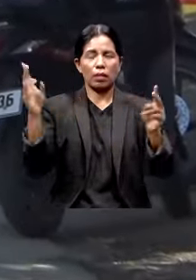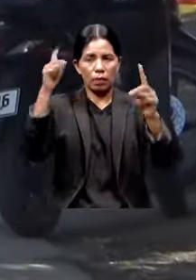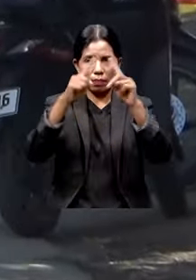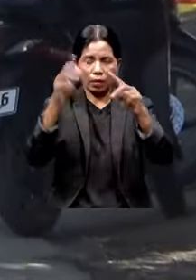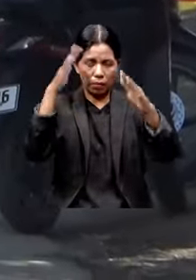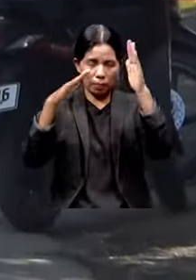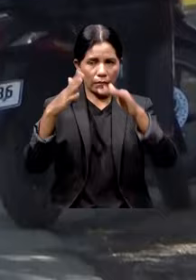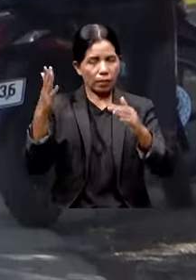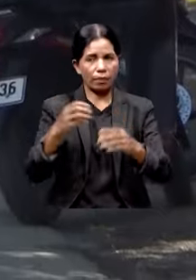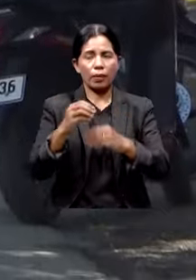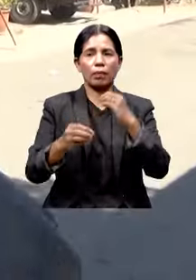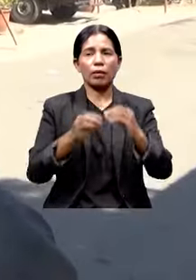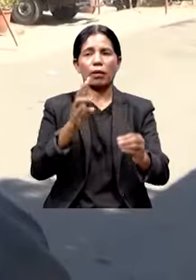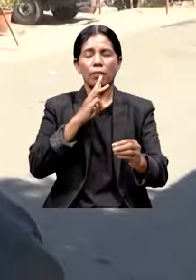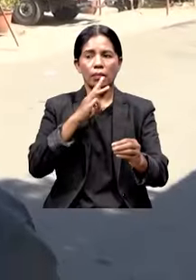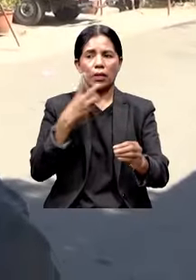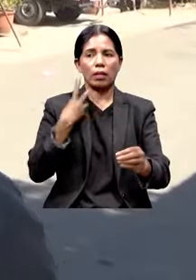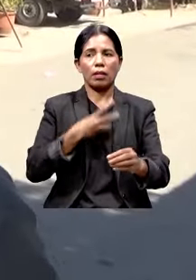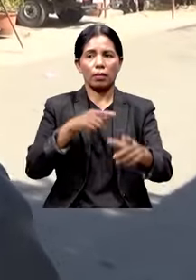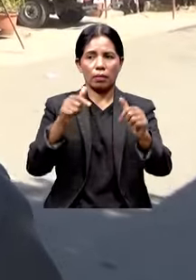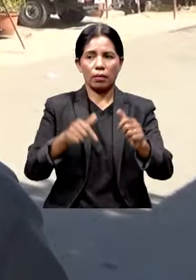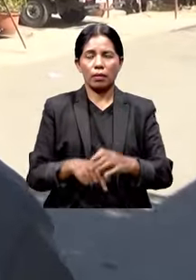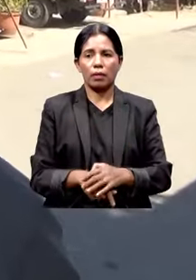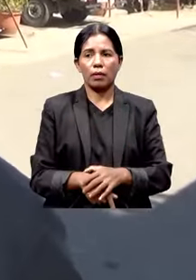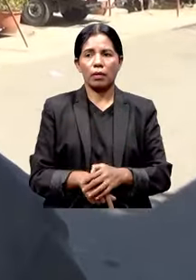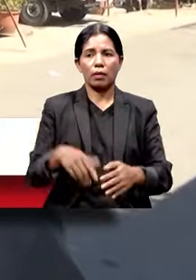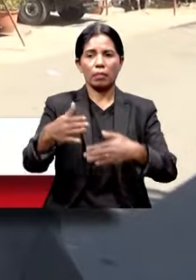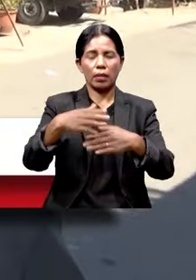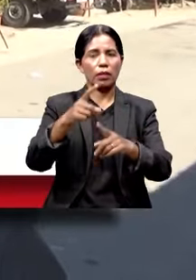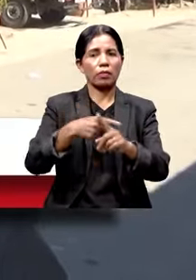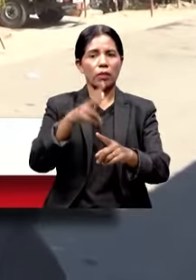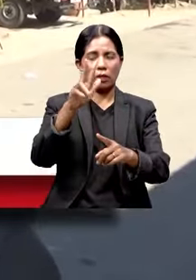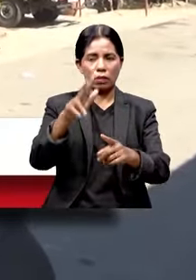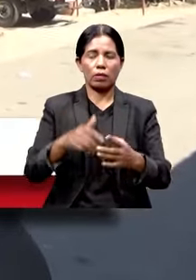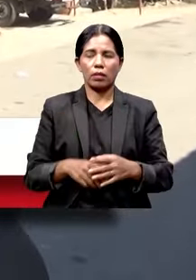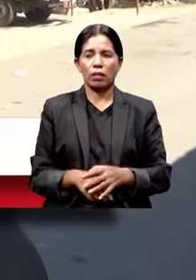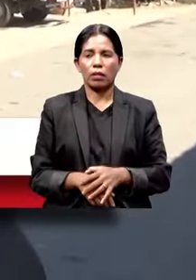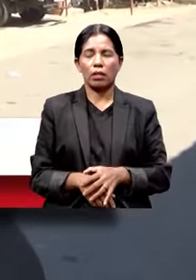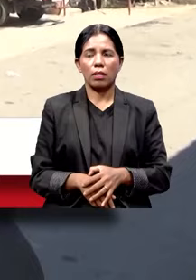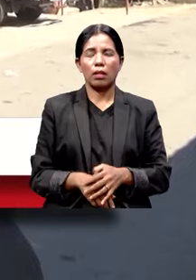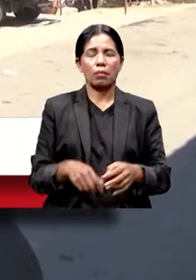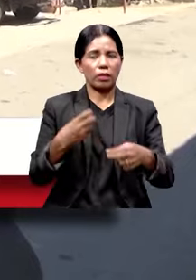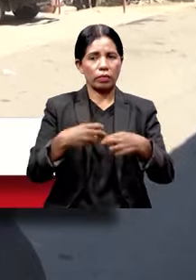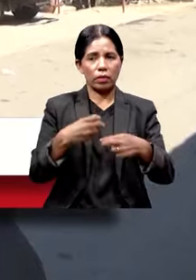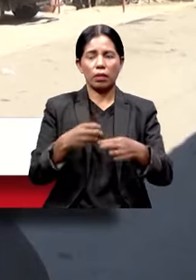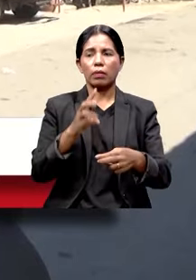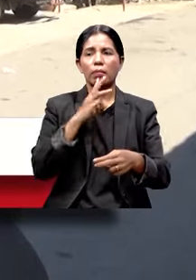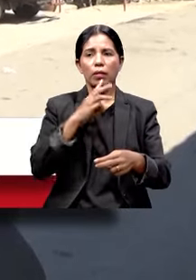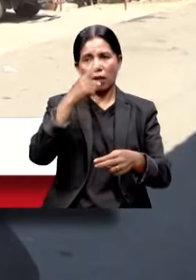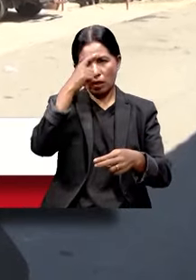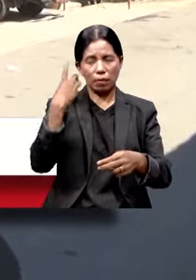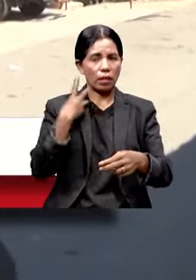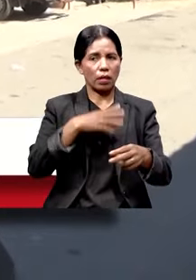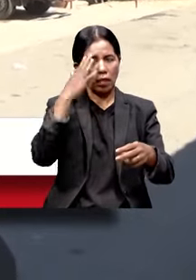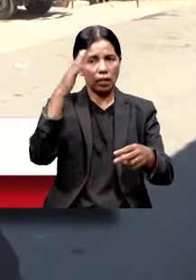refere. Kona ba be ami nene bis fula ruana ami susar be tamba ami late na